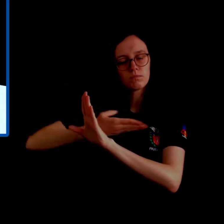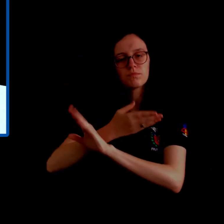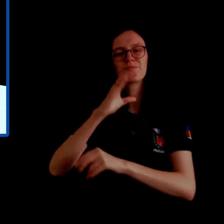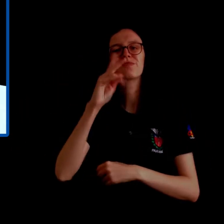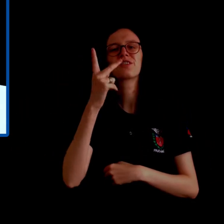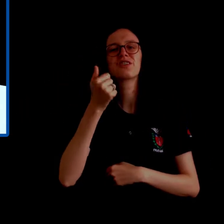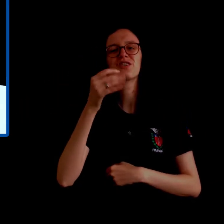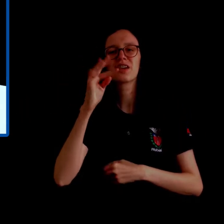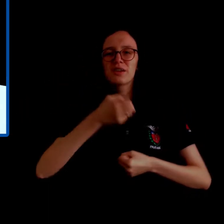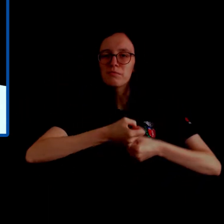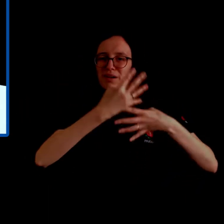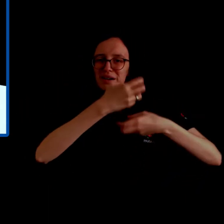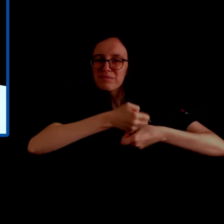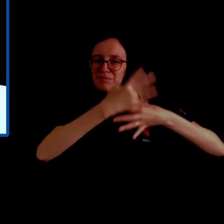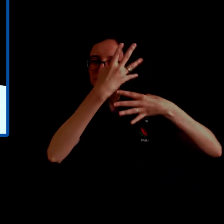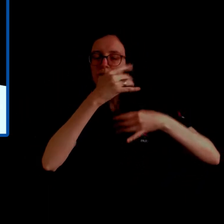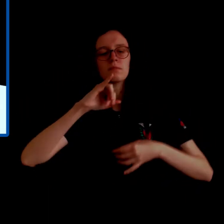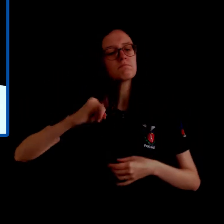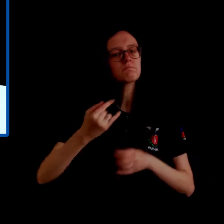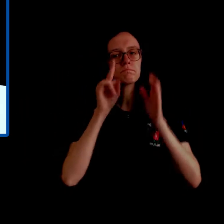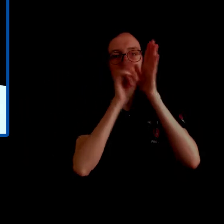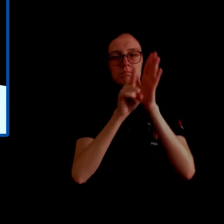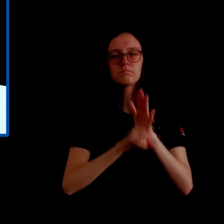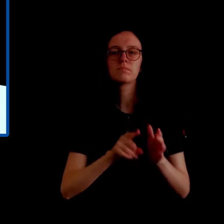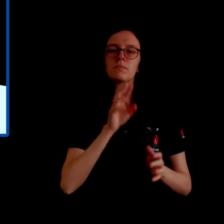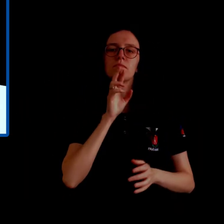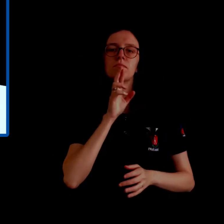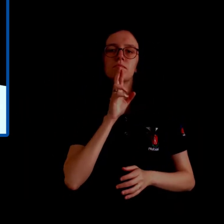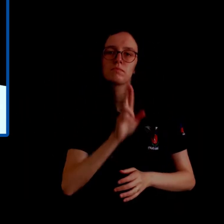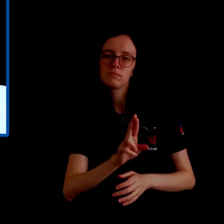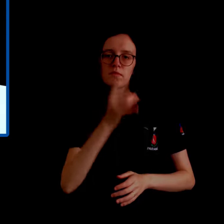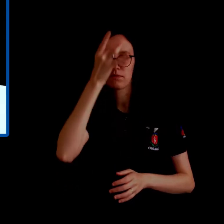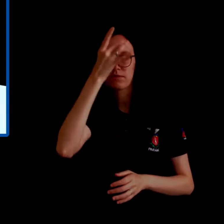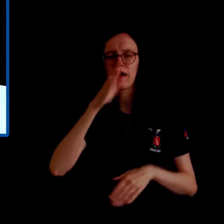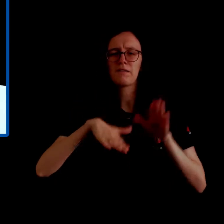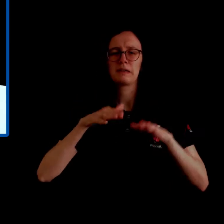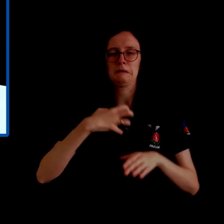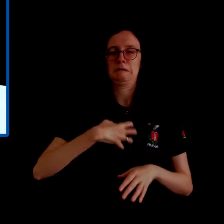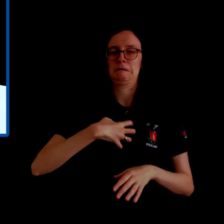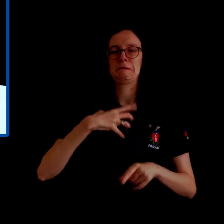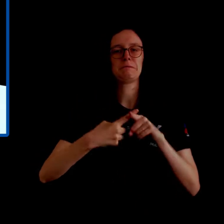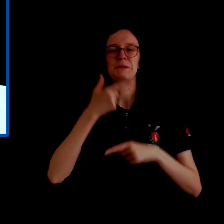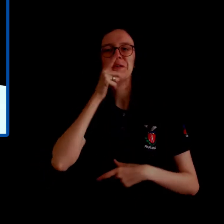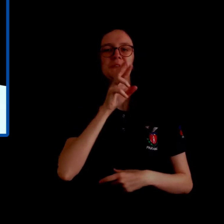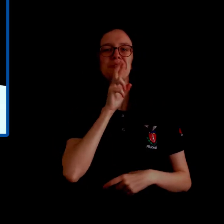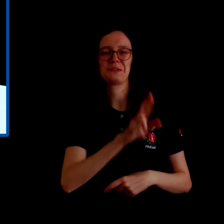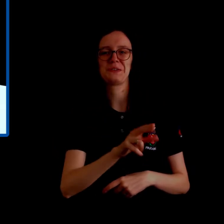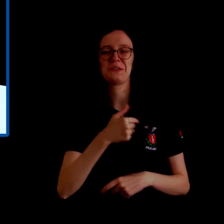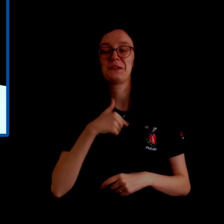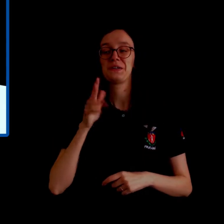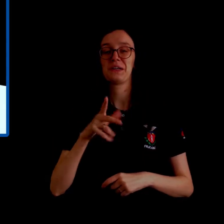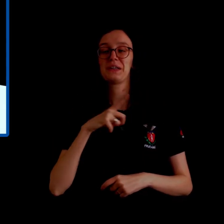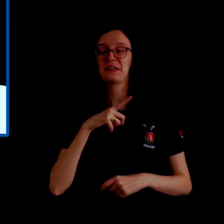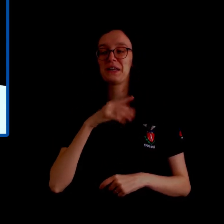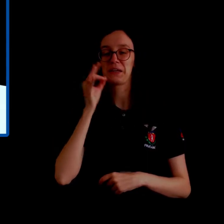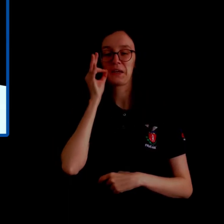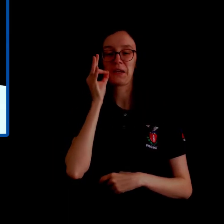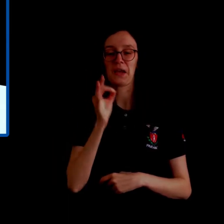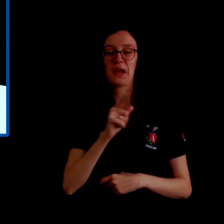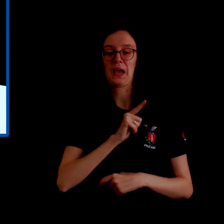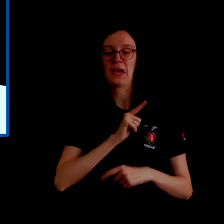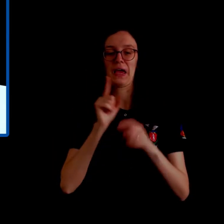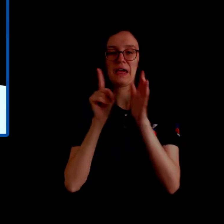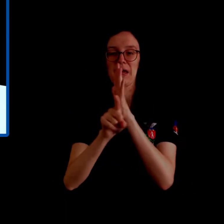tentar responder algumas perguntas. Eu vejo que às vezes vocês ficam um pouco bravos porque a gente não responde. Eu estou vendo daqui, ó, tem um monte de